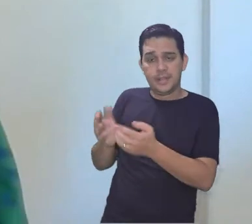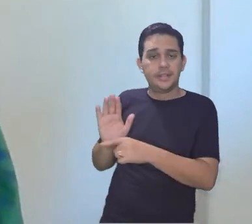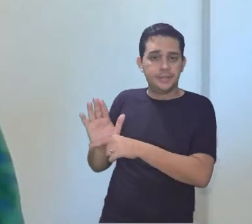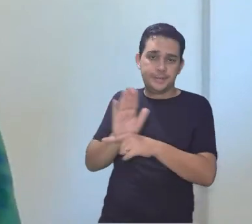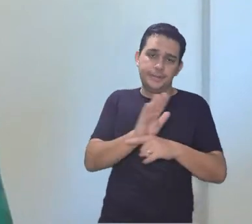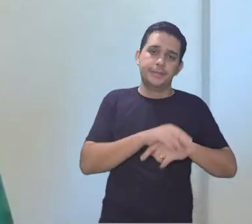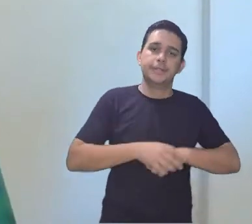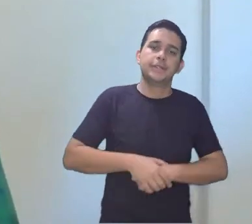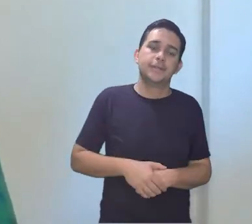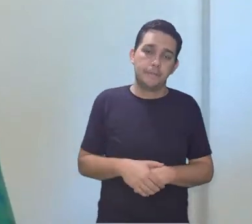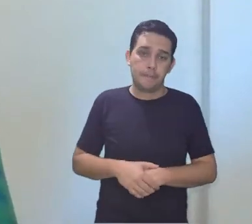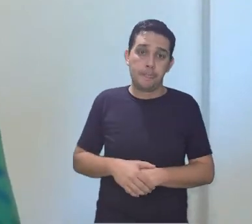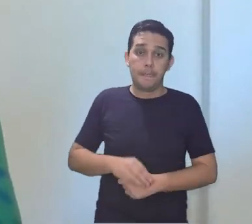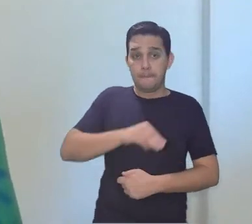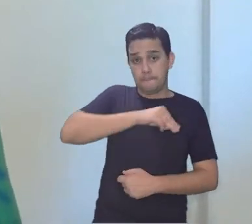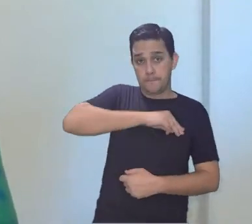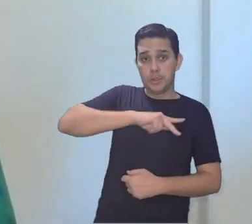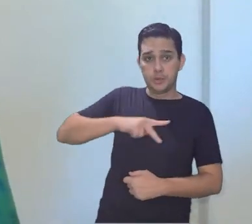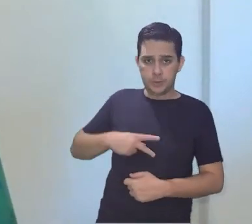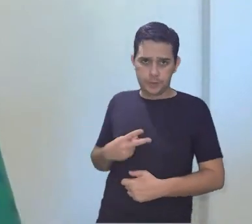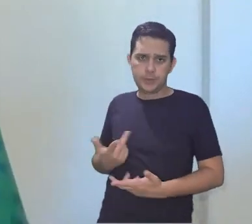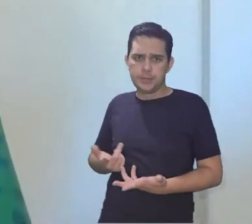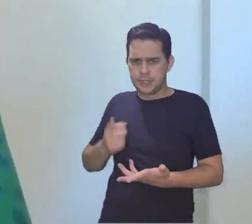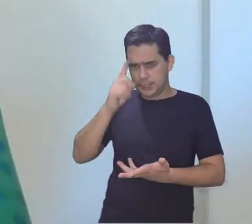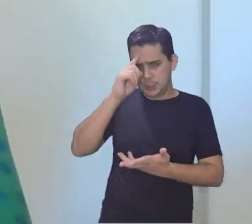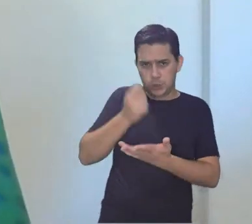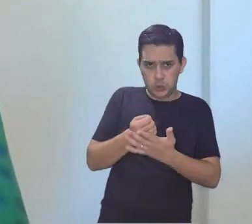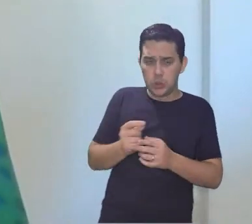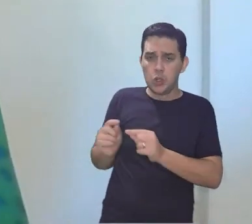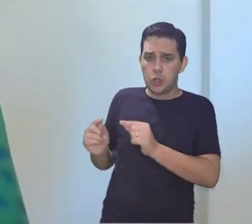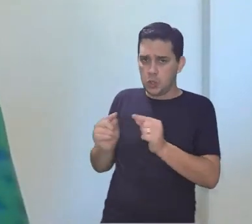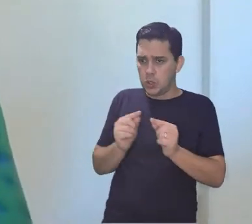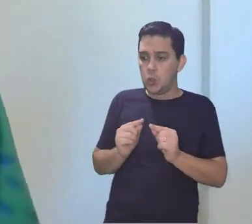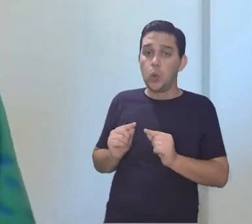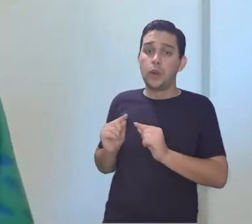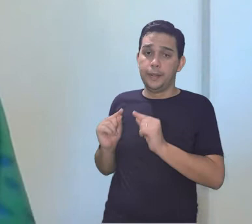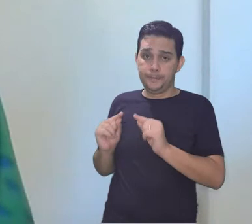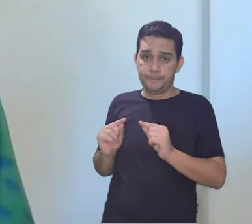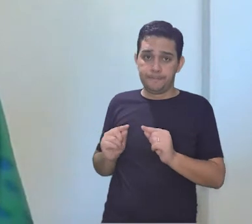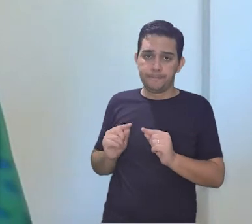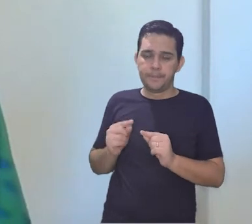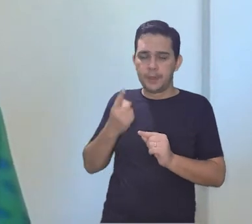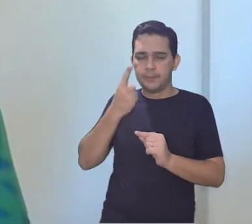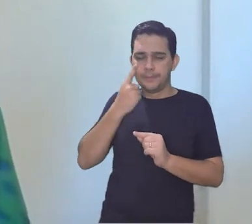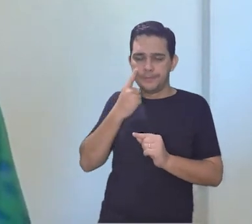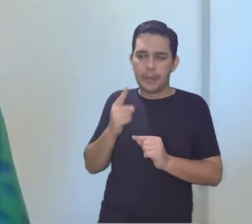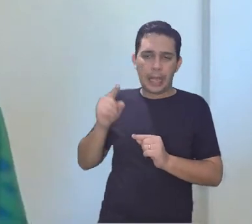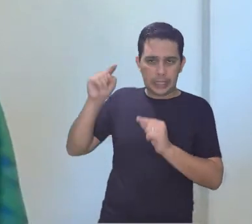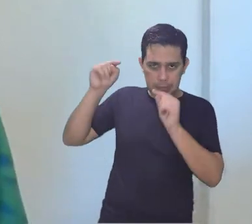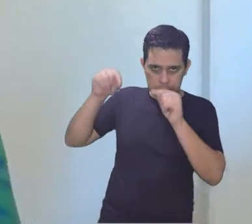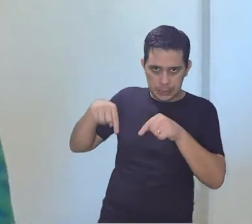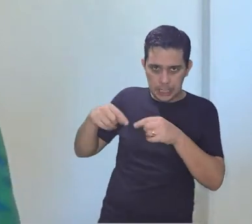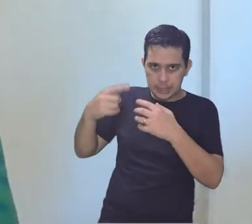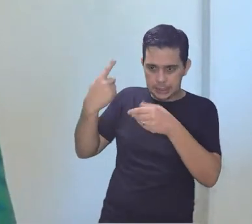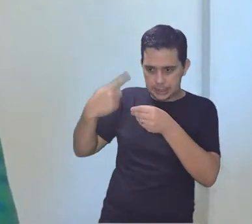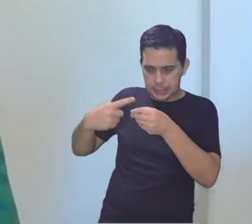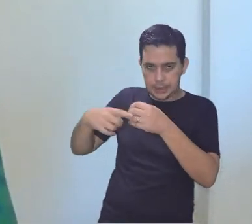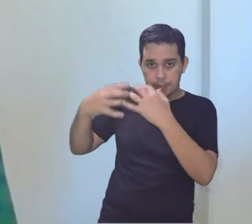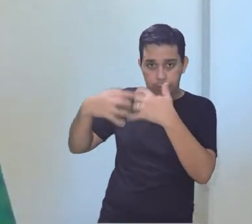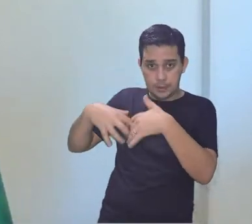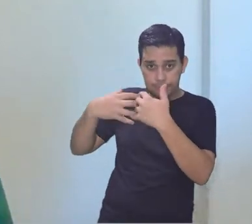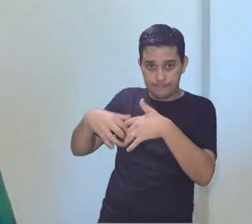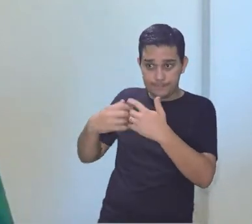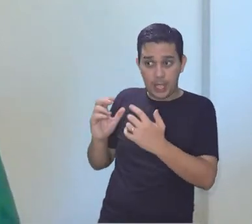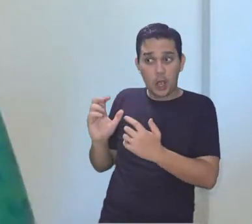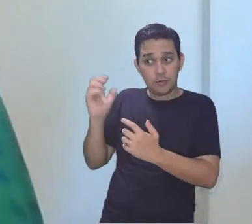das medidas tomadas pelo Ministério Público quanto a isso, a gente teve aqui uma situação, eu diria, bastante peculiar